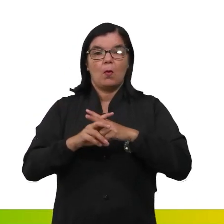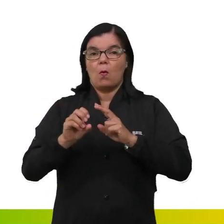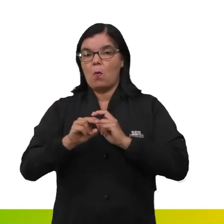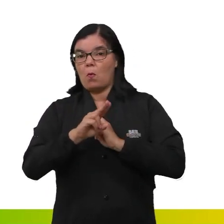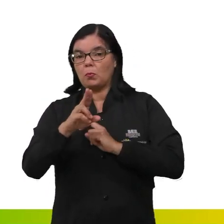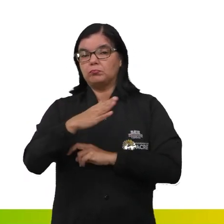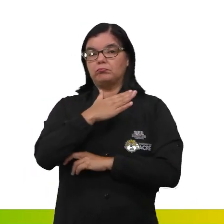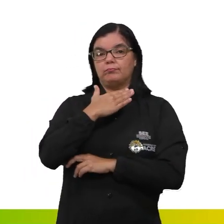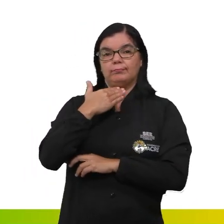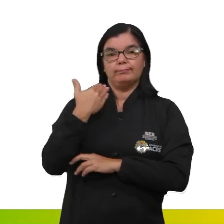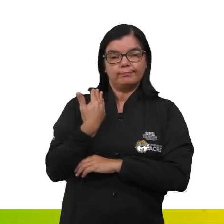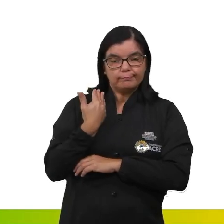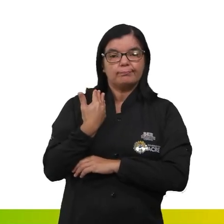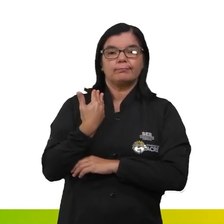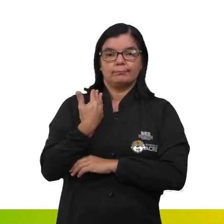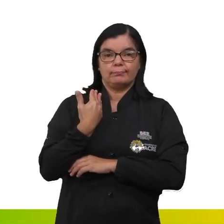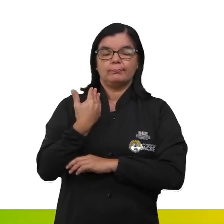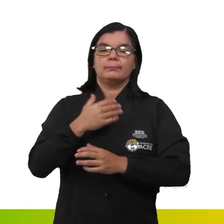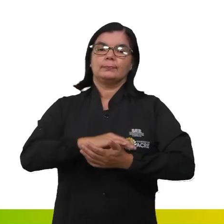morte.